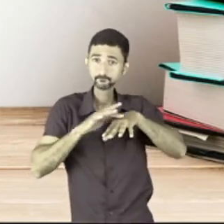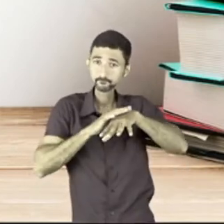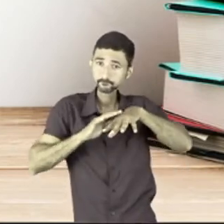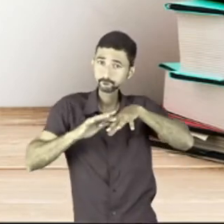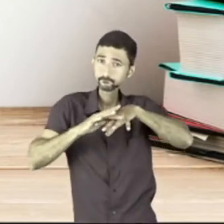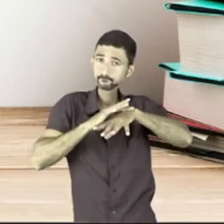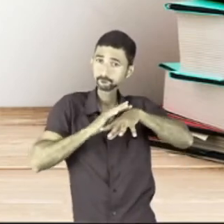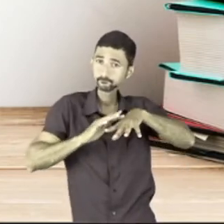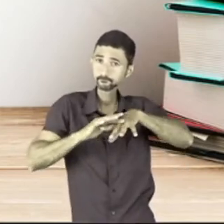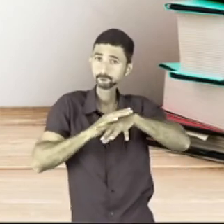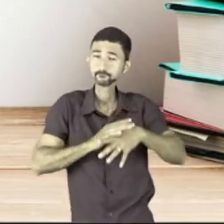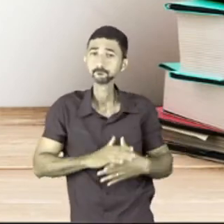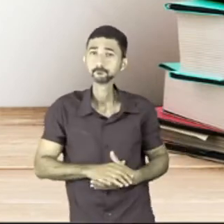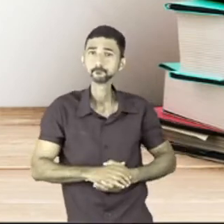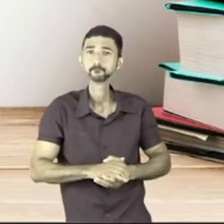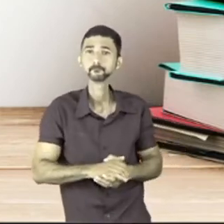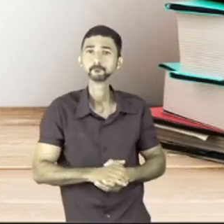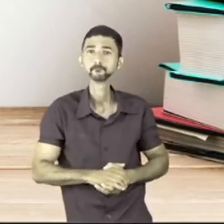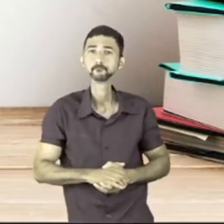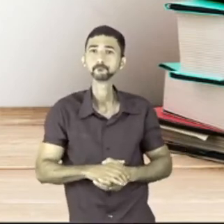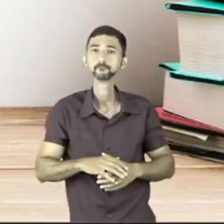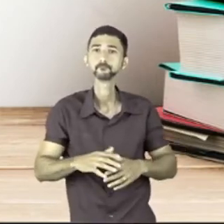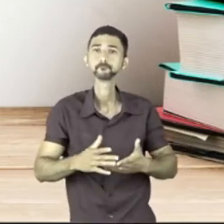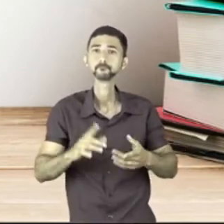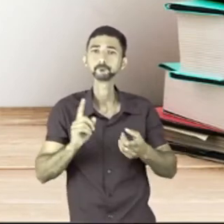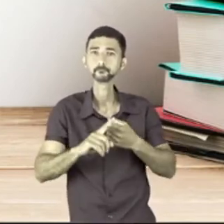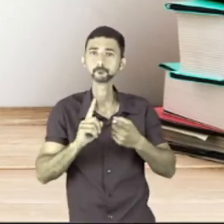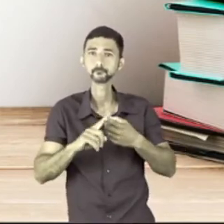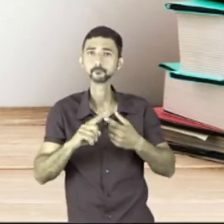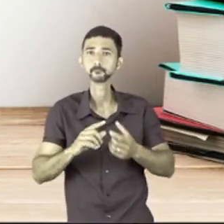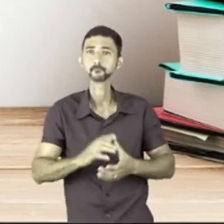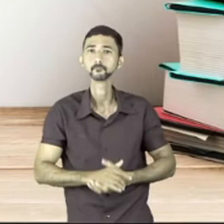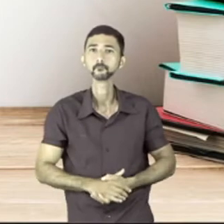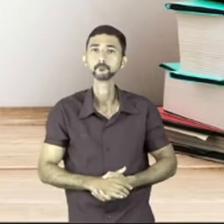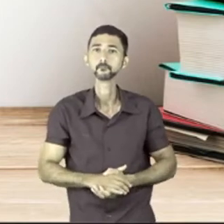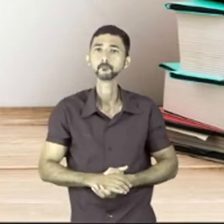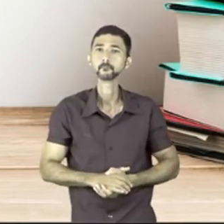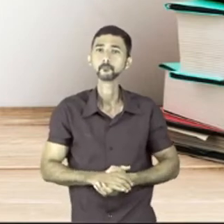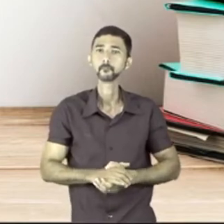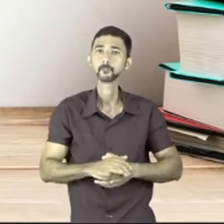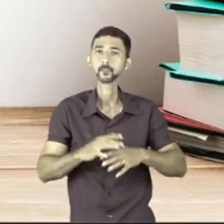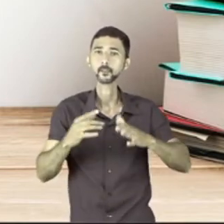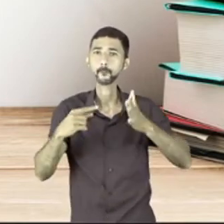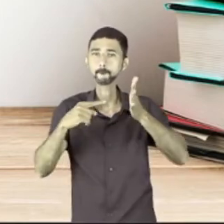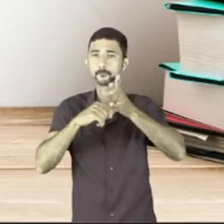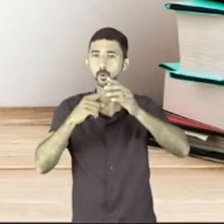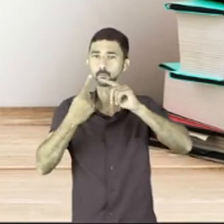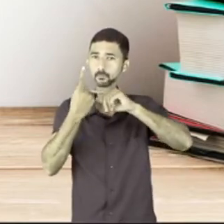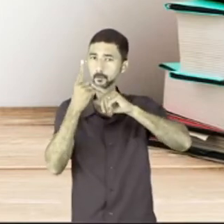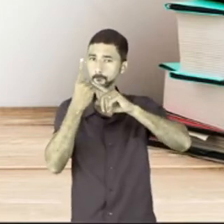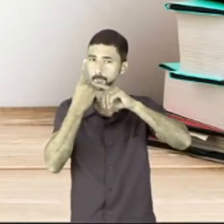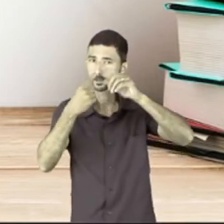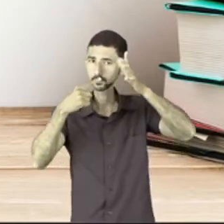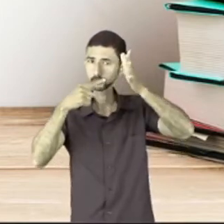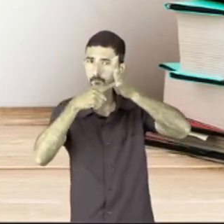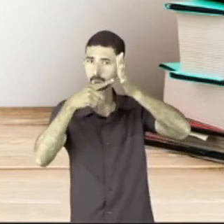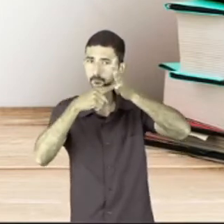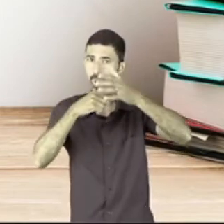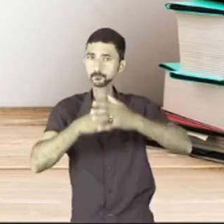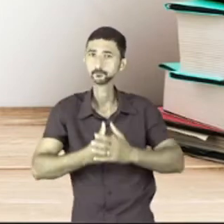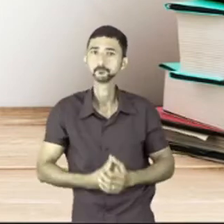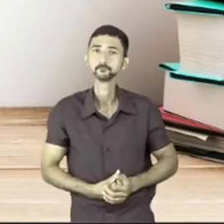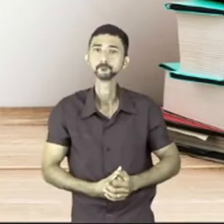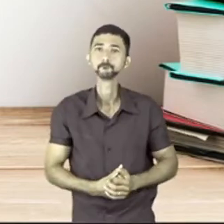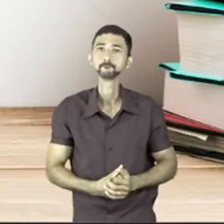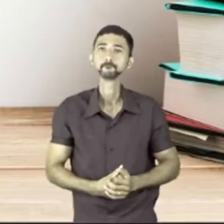sensor. Esse sensor, ele também está na ponta da espada, do florete ou do